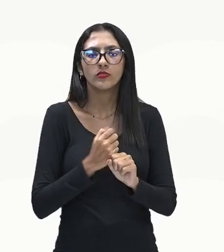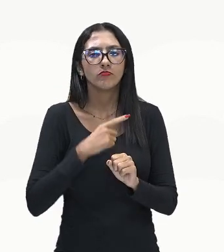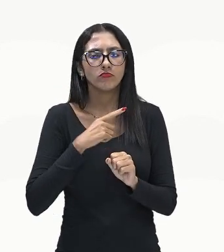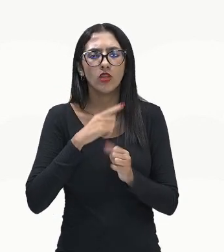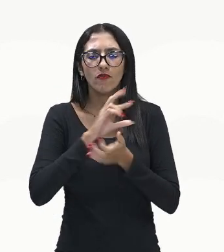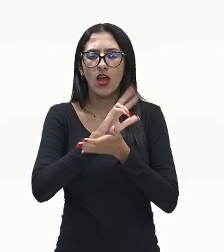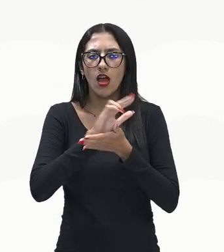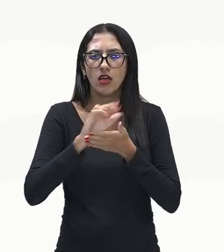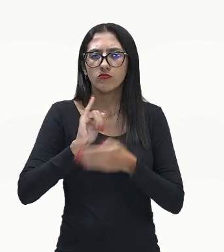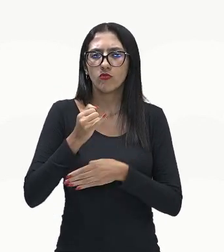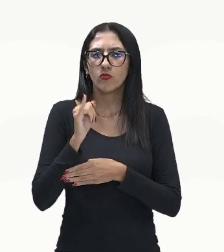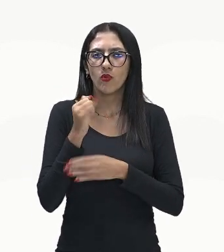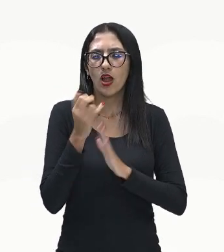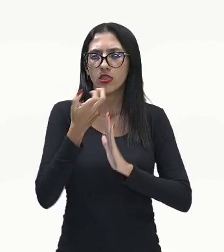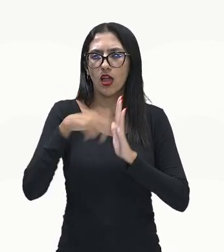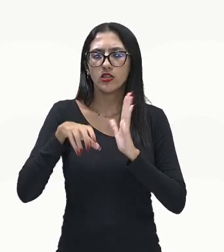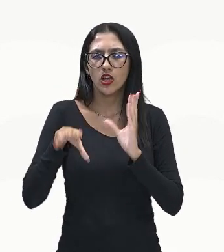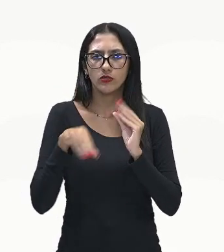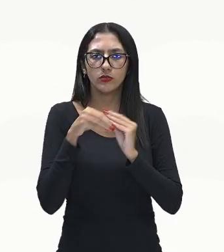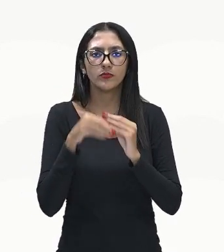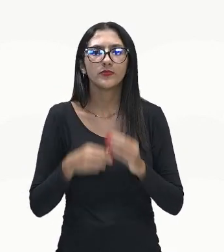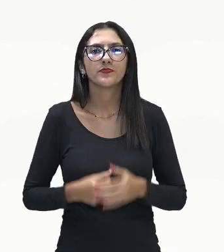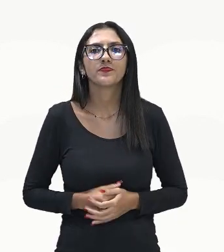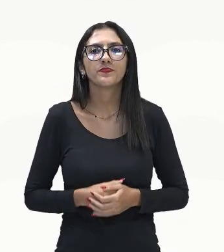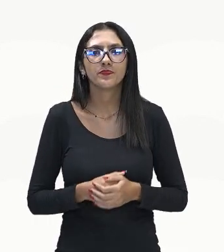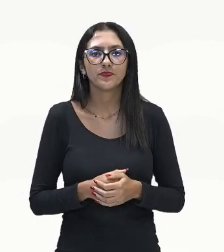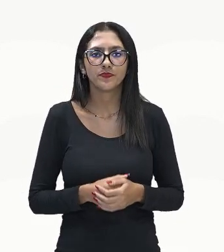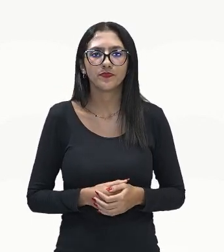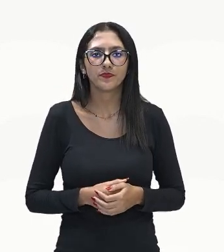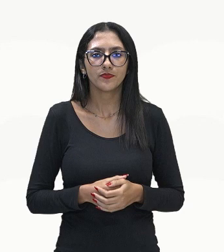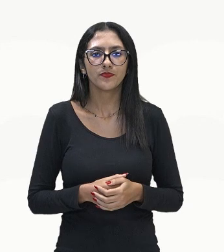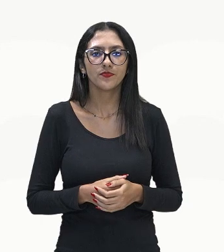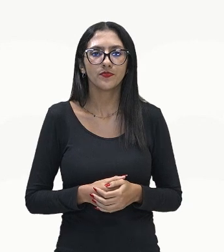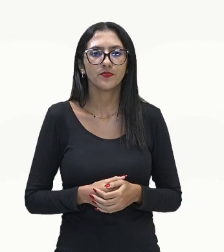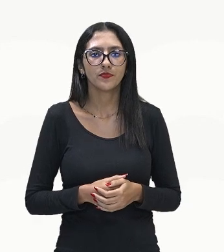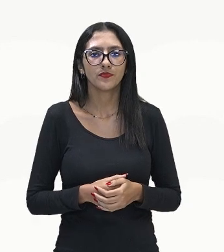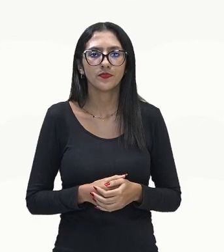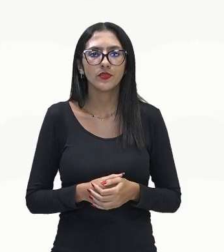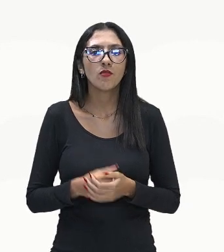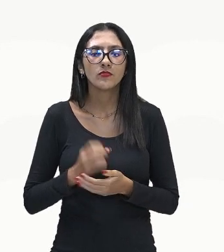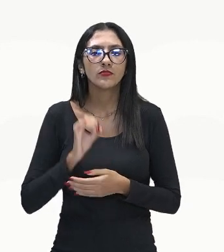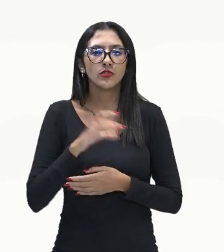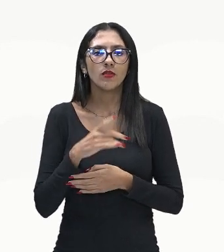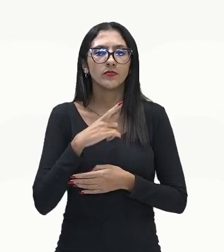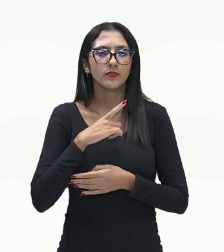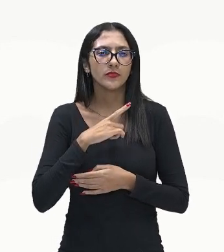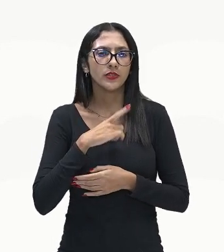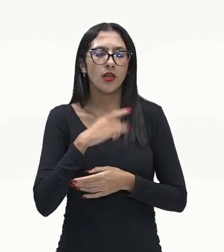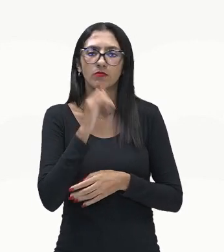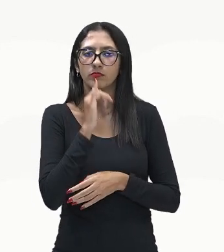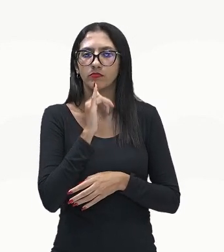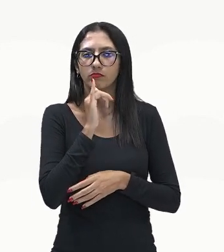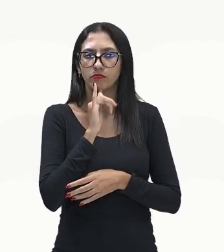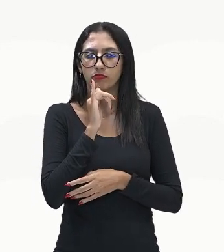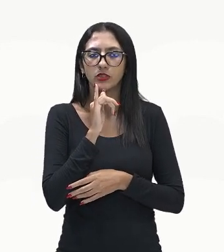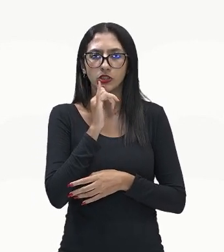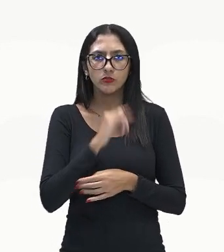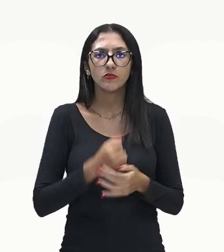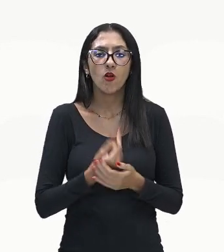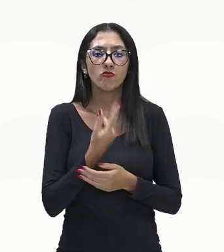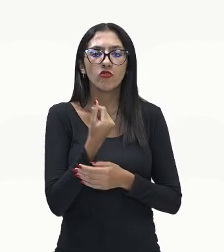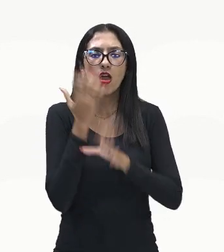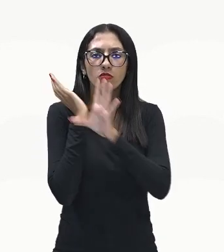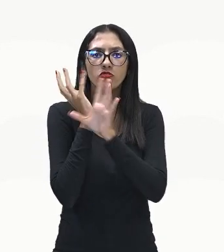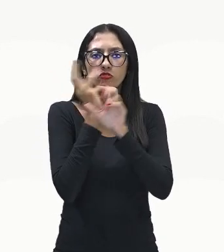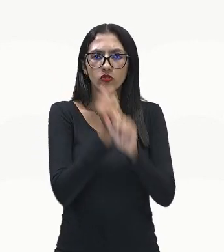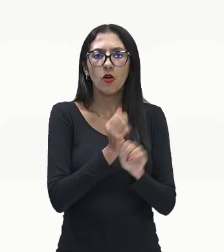os juros. E para título de curiosidade, né, se a gente pegar então esse valor total, né, o montante total, e